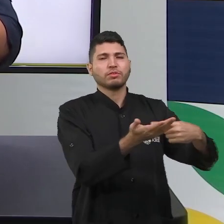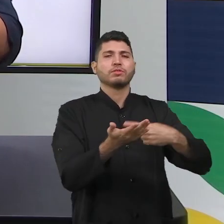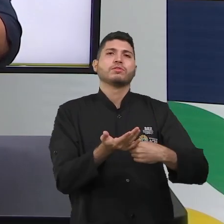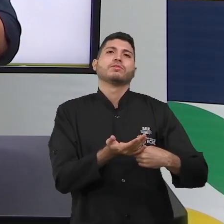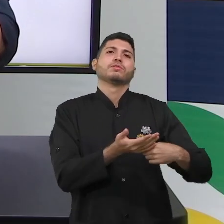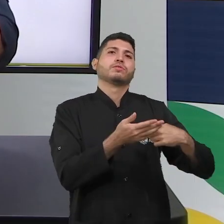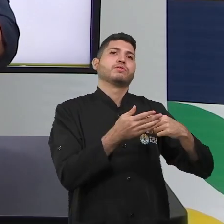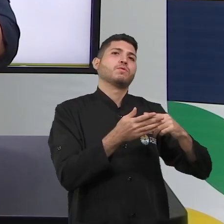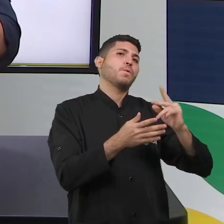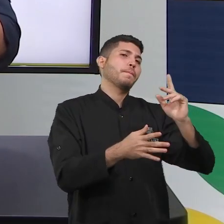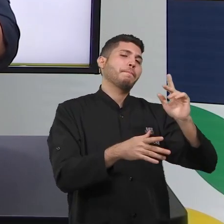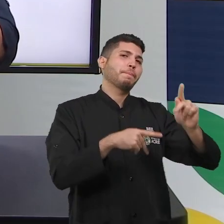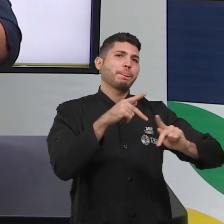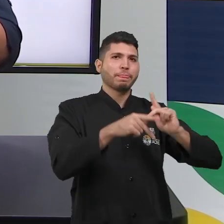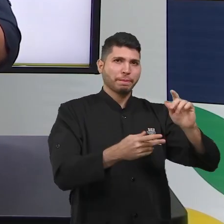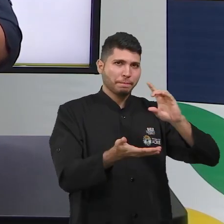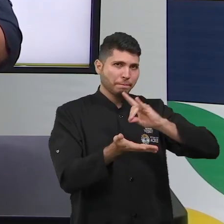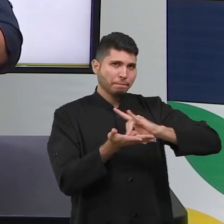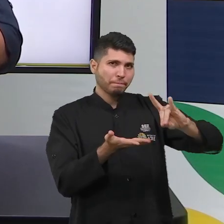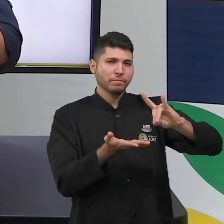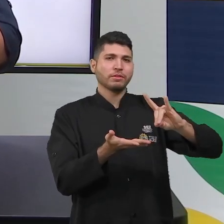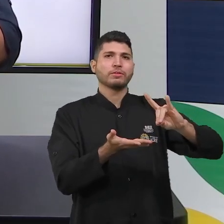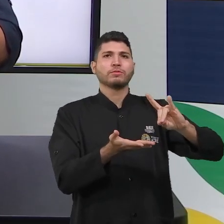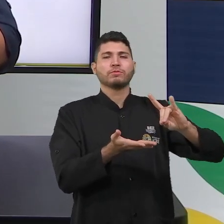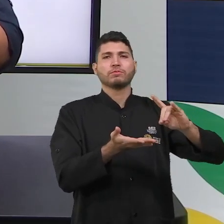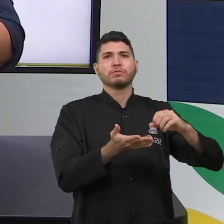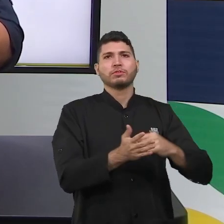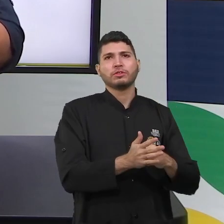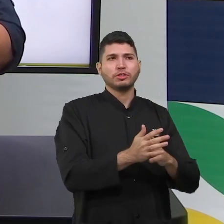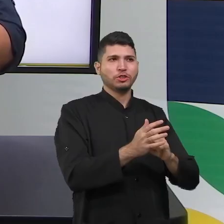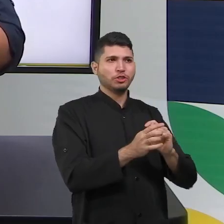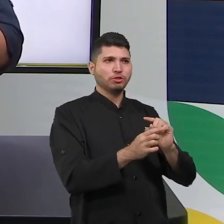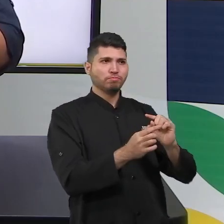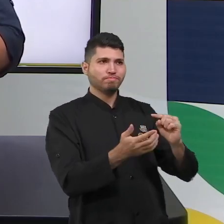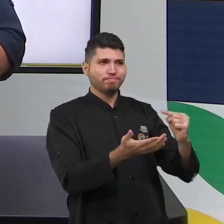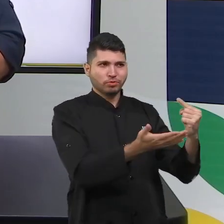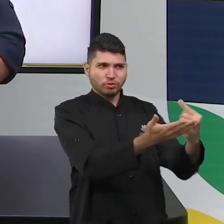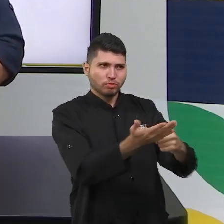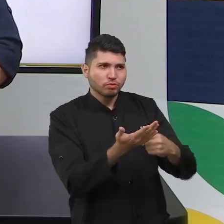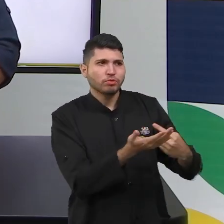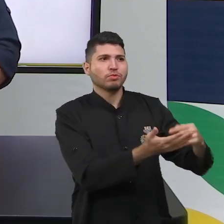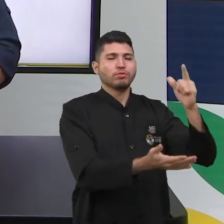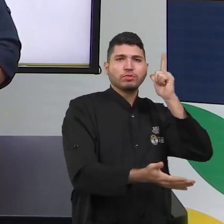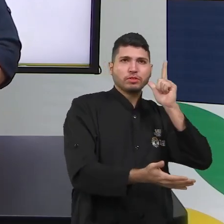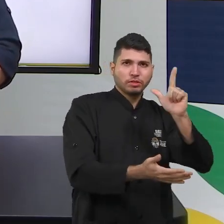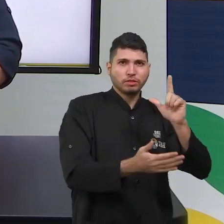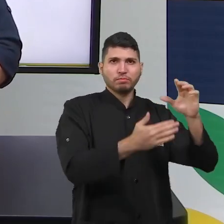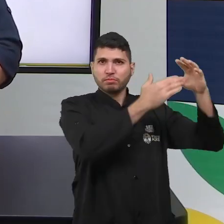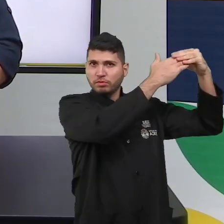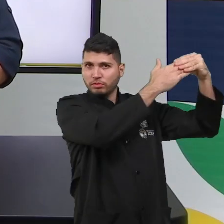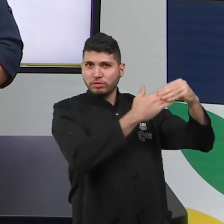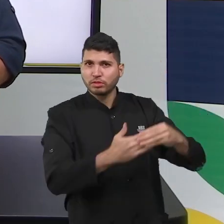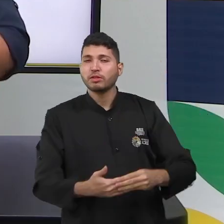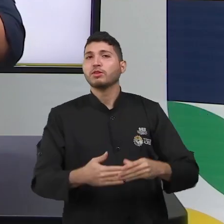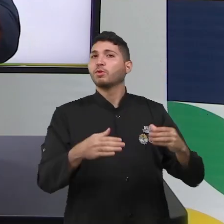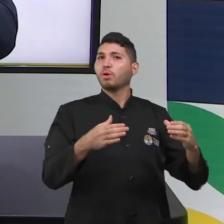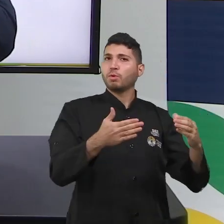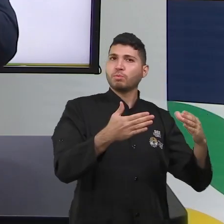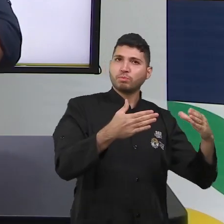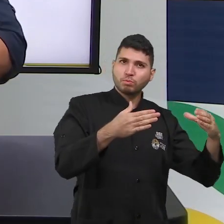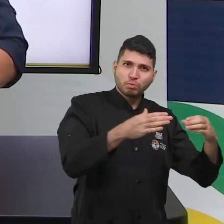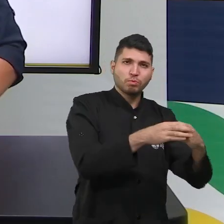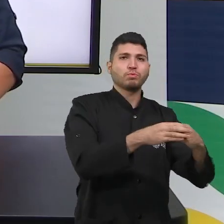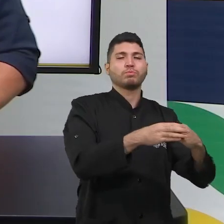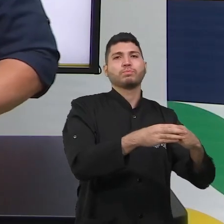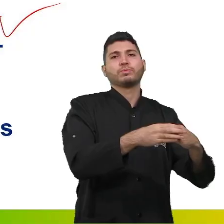inimigos para que fosse conquistado o povo inimigo e trazido cativo para eles. Então, acontecia